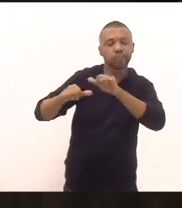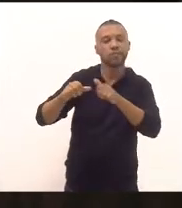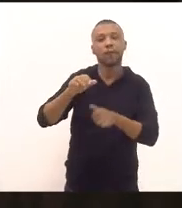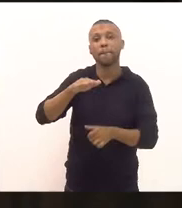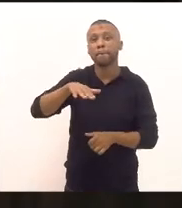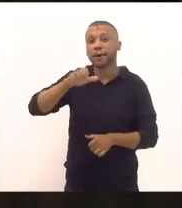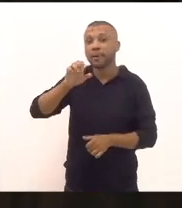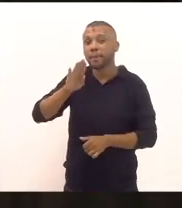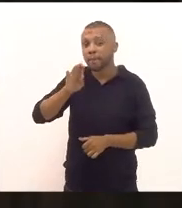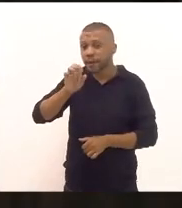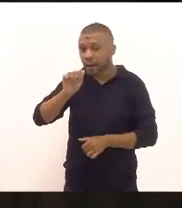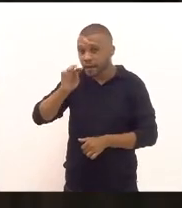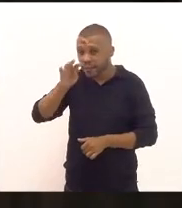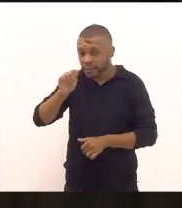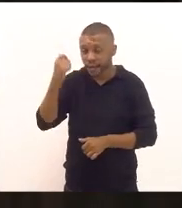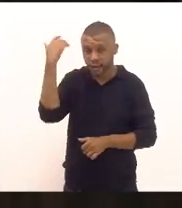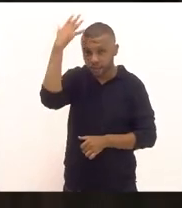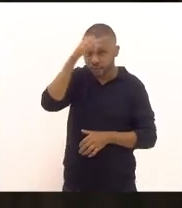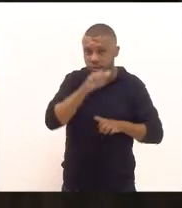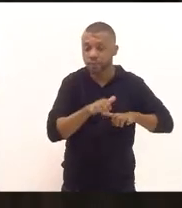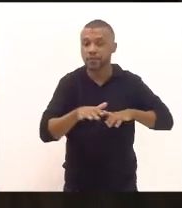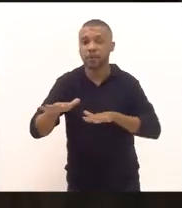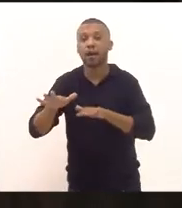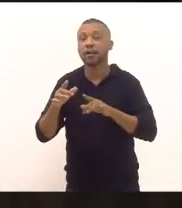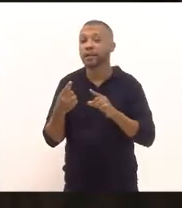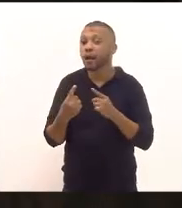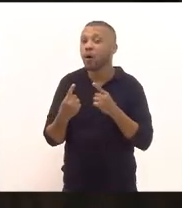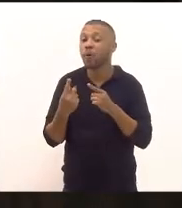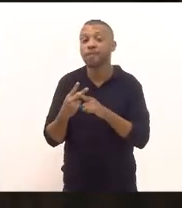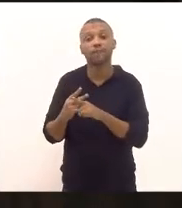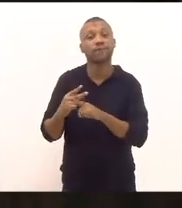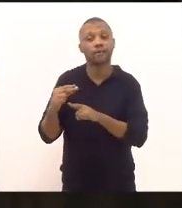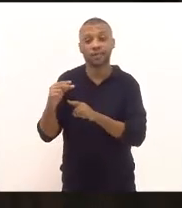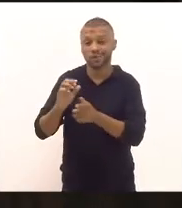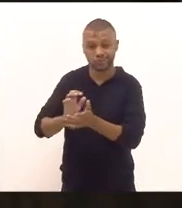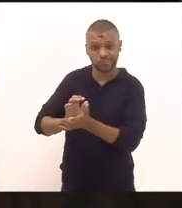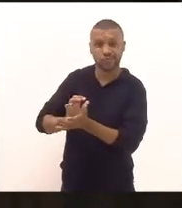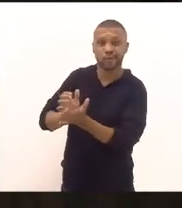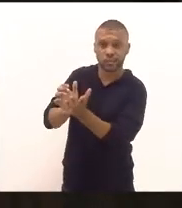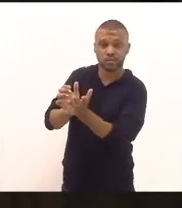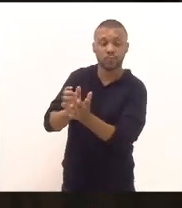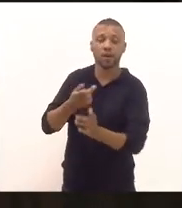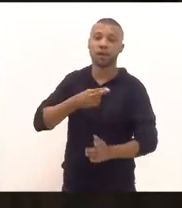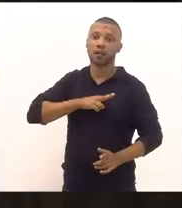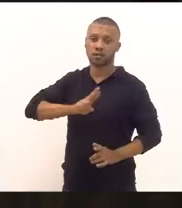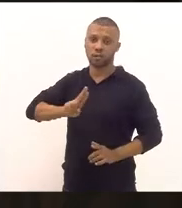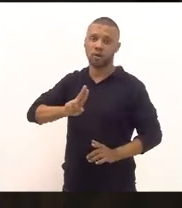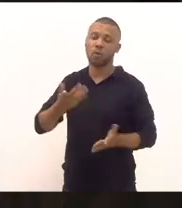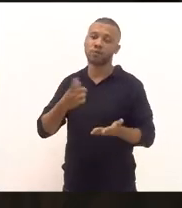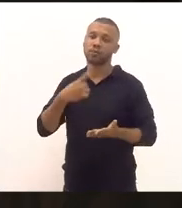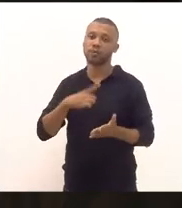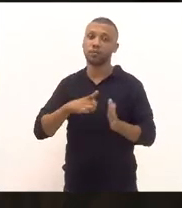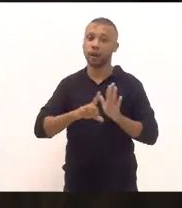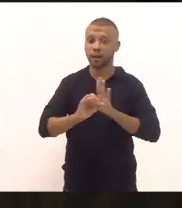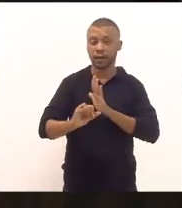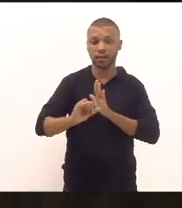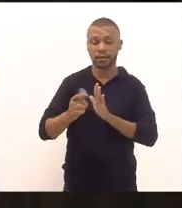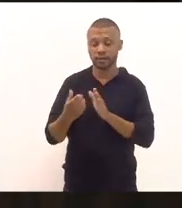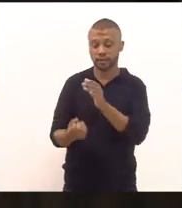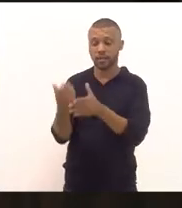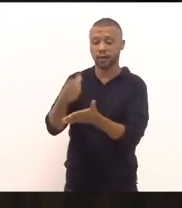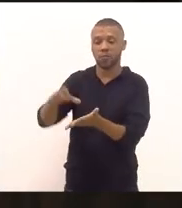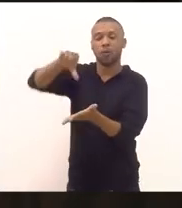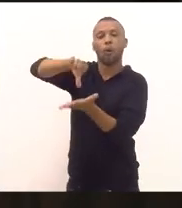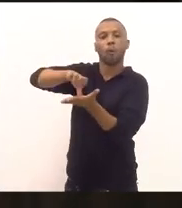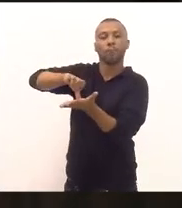racismo religioso Então hoje no estado do Rio de Janeiro já temos como lei um Observatório mãe Beata